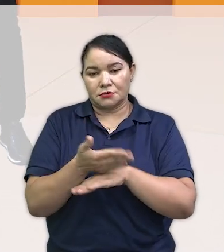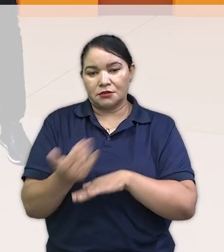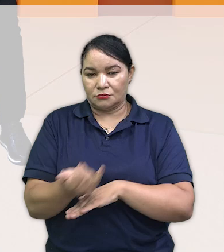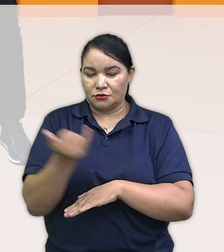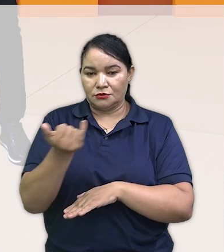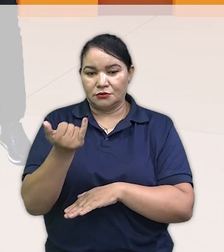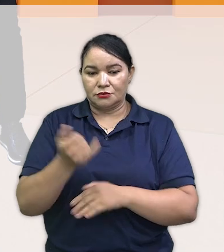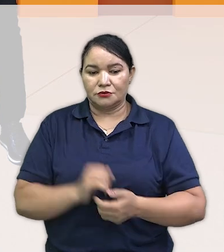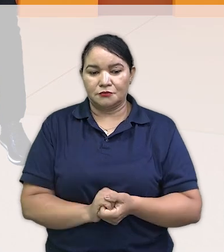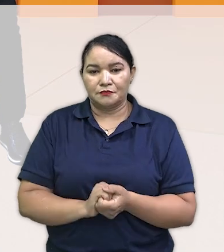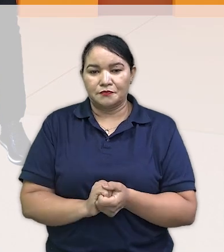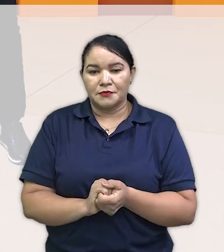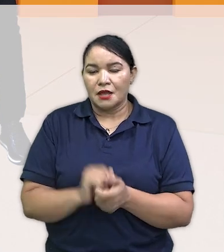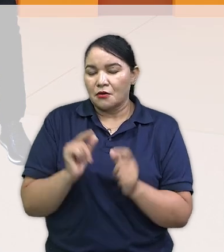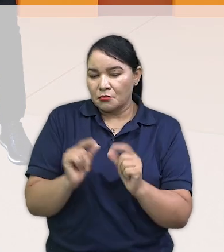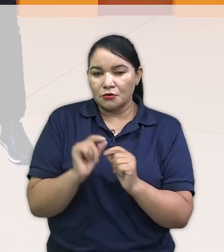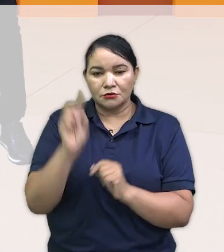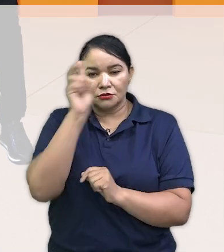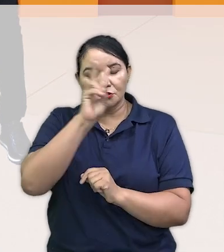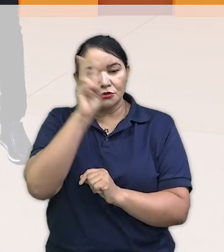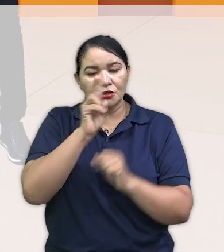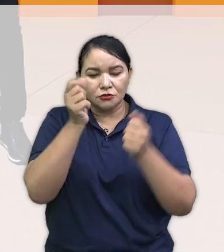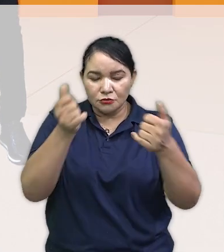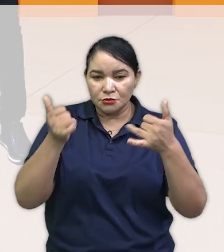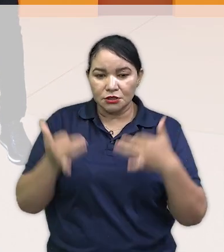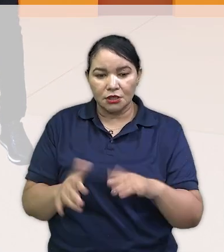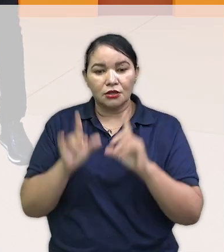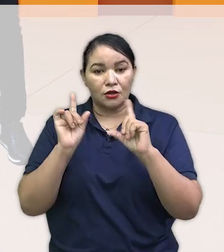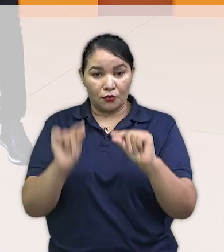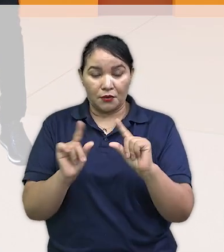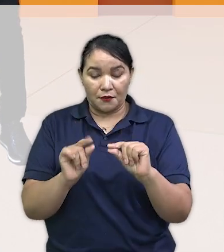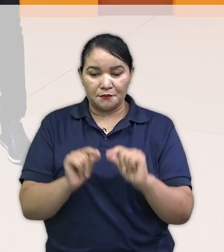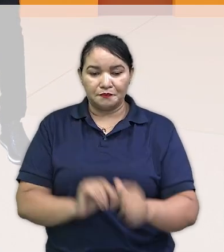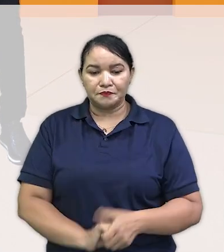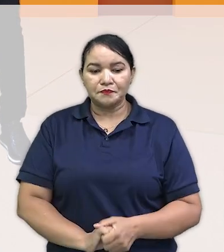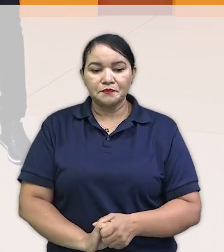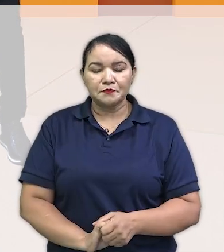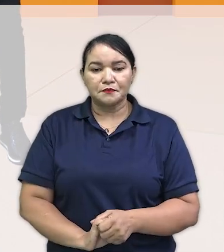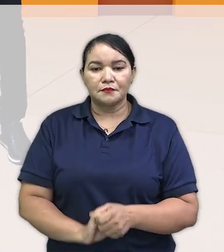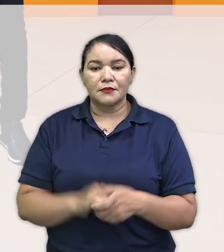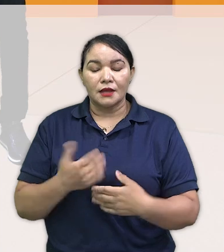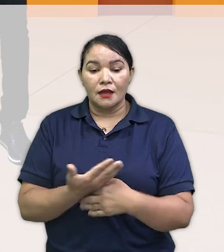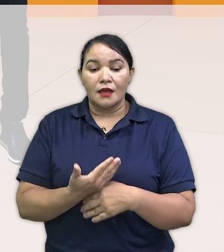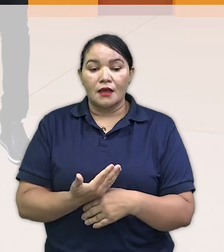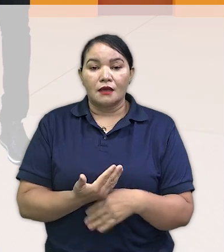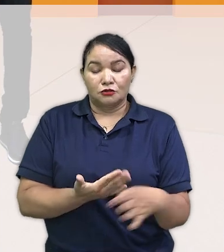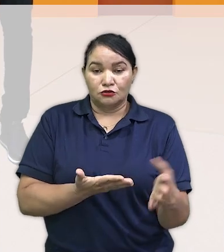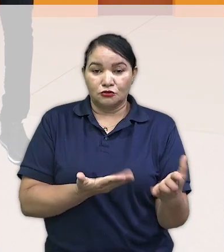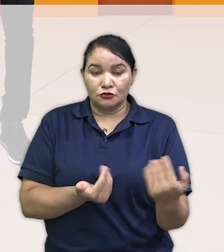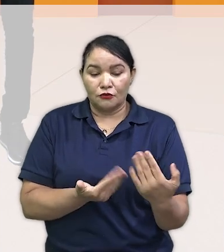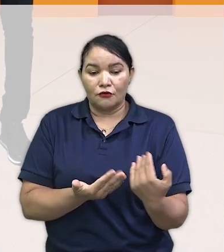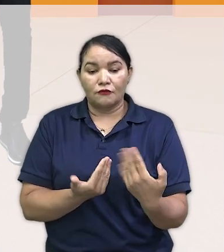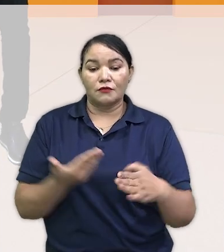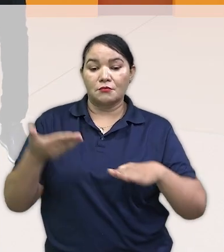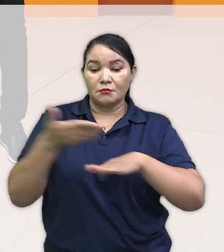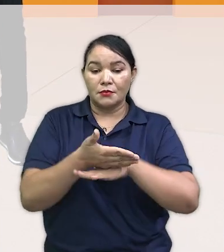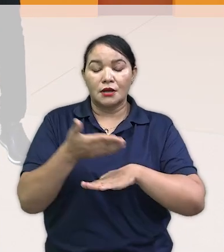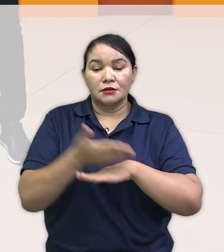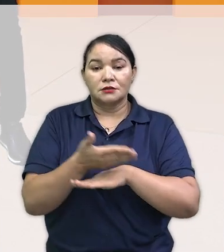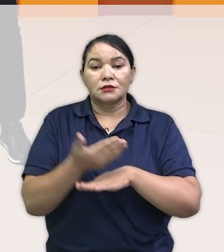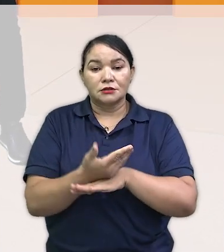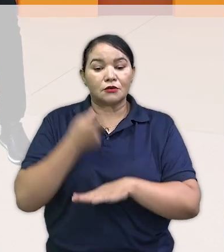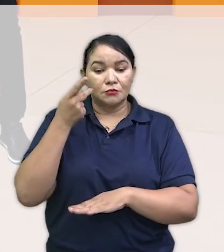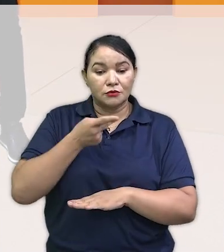aí. Né? Um pouco de história disso daí, a gente pode ver o seguinte, olha só, a participação política dos